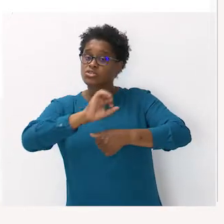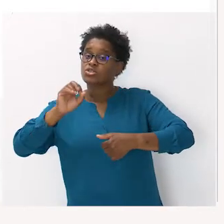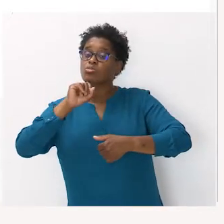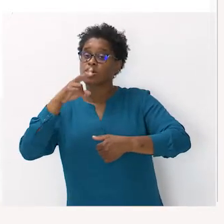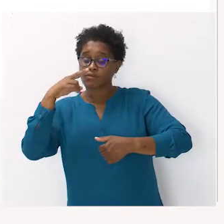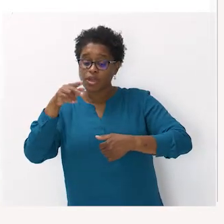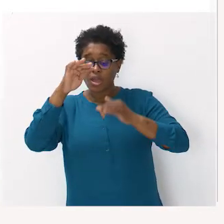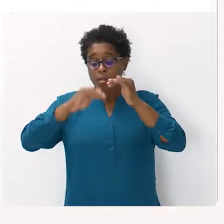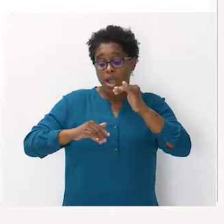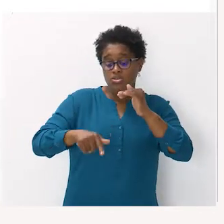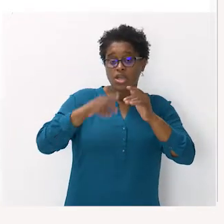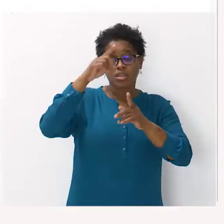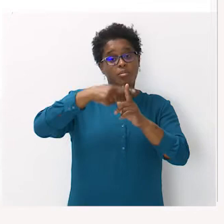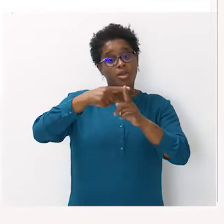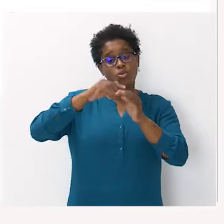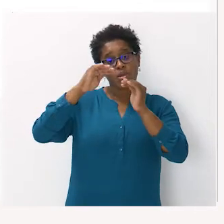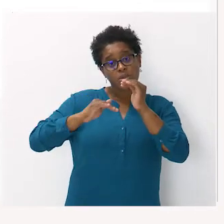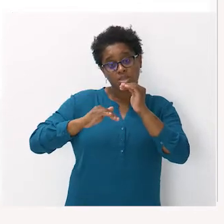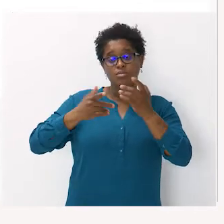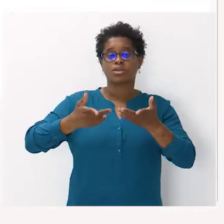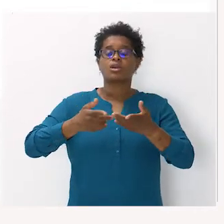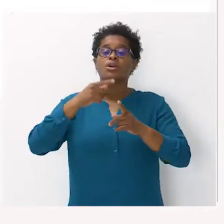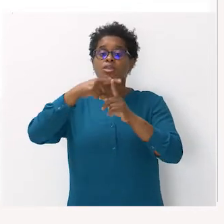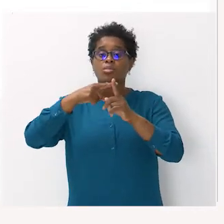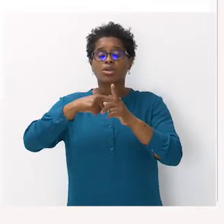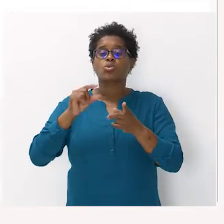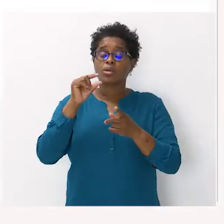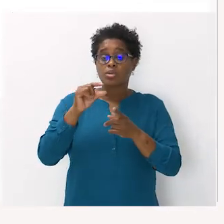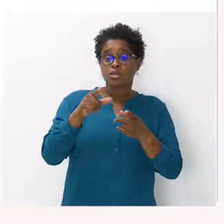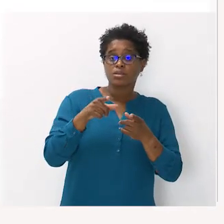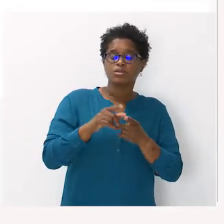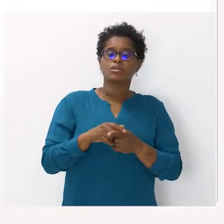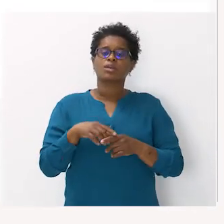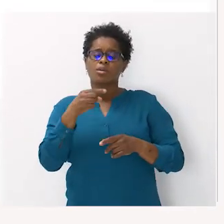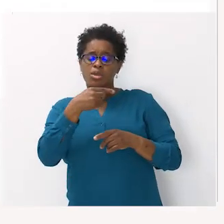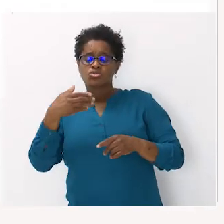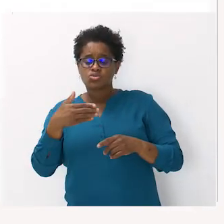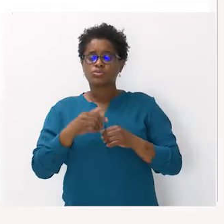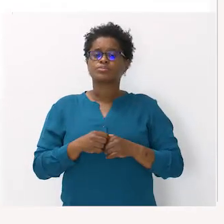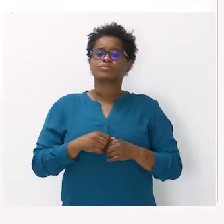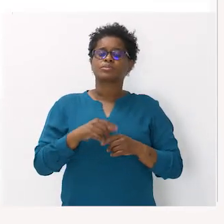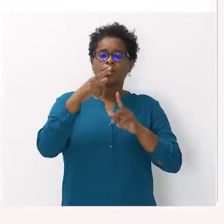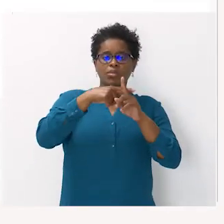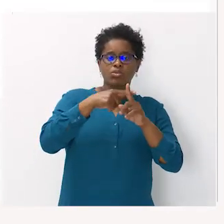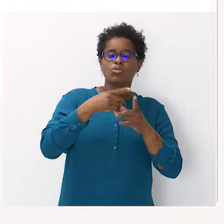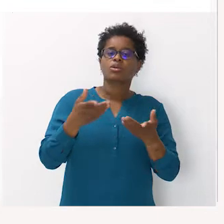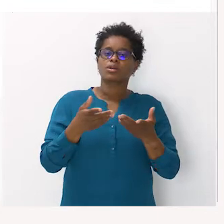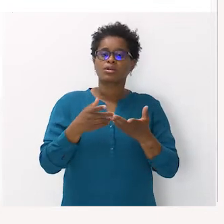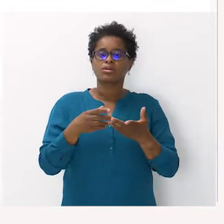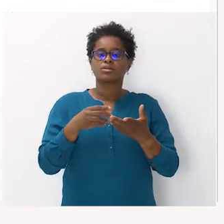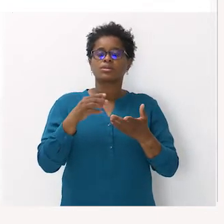nós temos as temperaturas mínimas. A temperatura mínima em Dresden foi -1, temperatura mínima